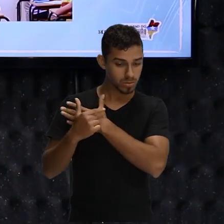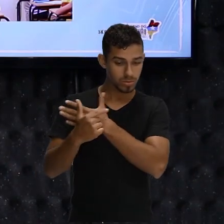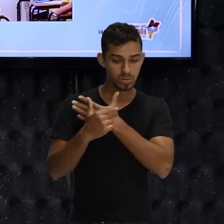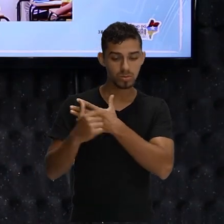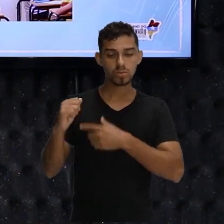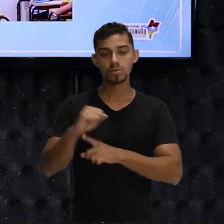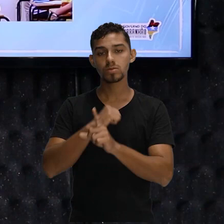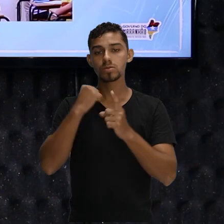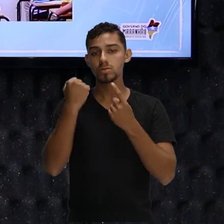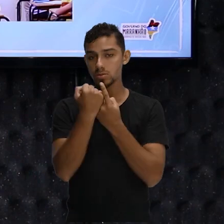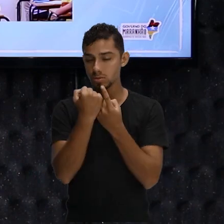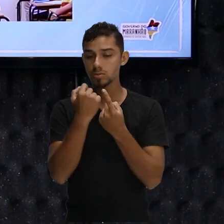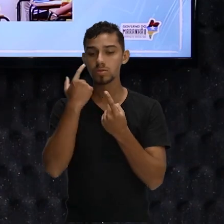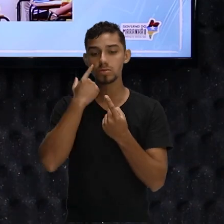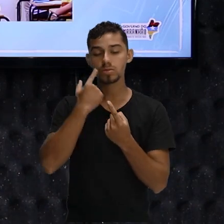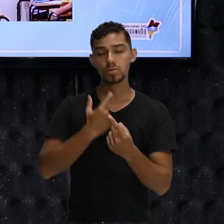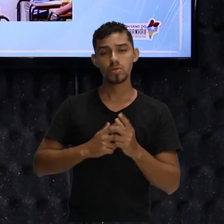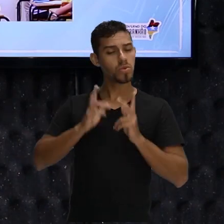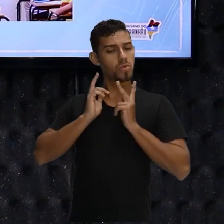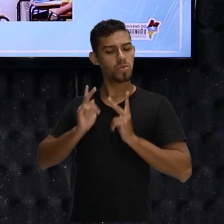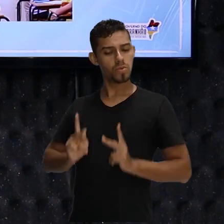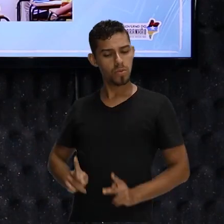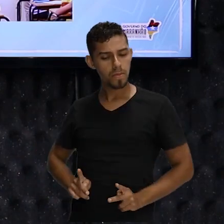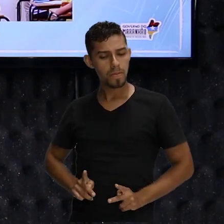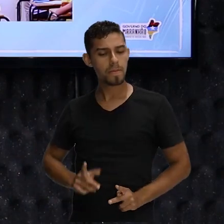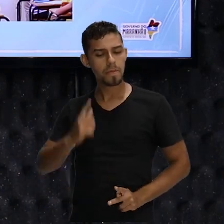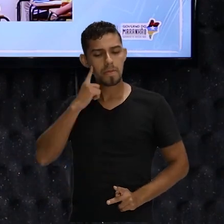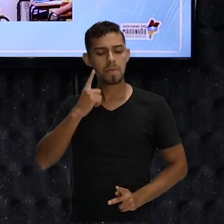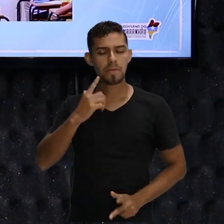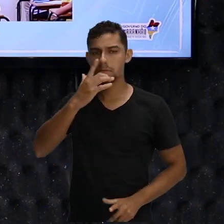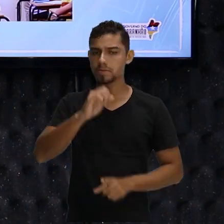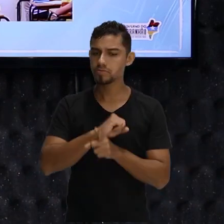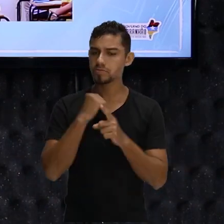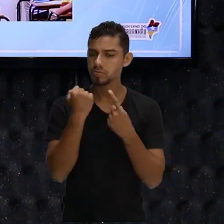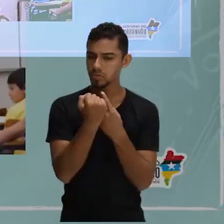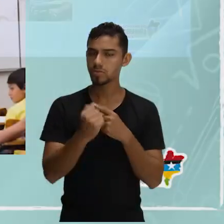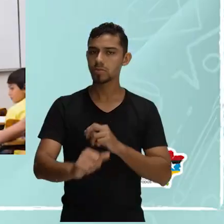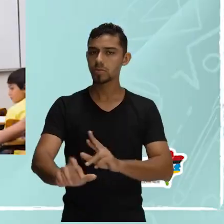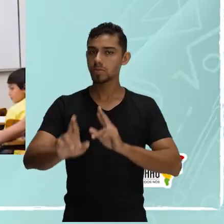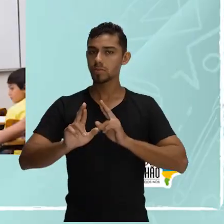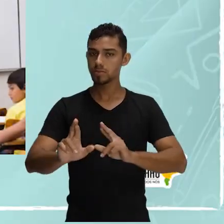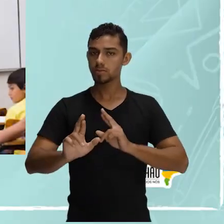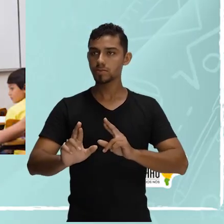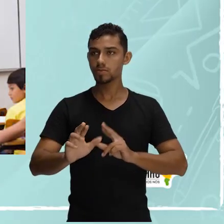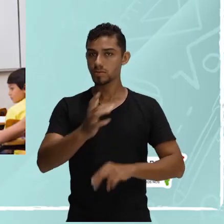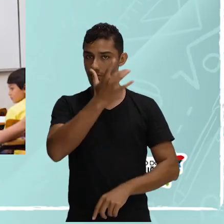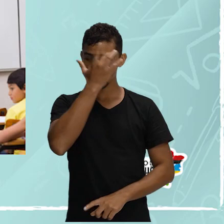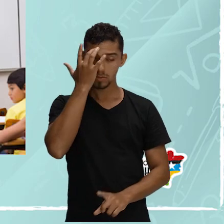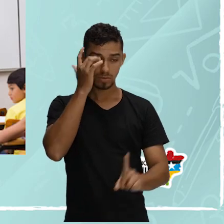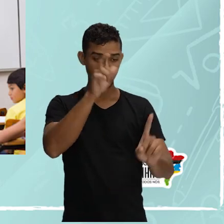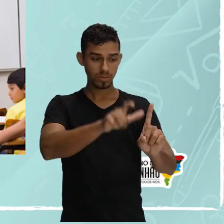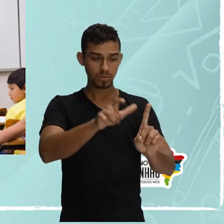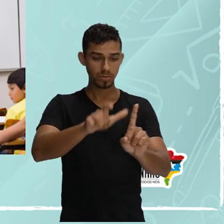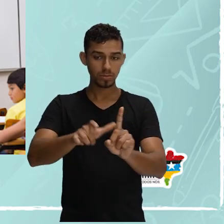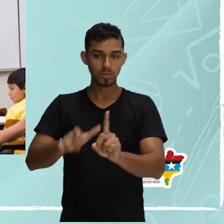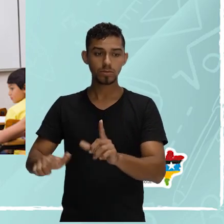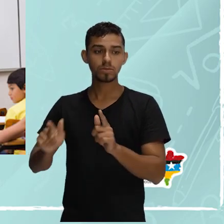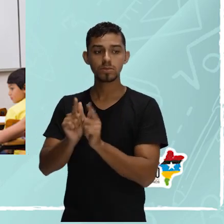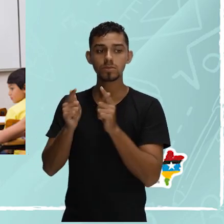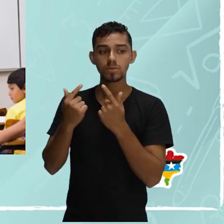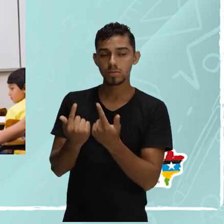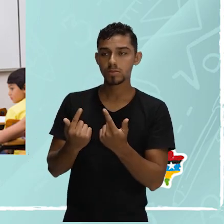sociais dizem respeito aos comportamentos socialmente esperados de indivíduos e grupos